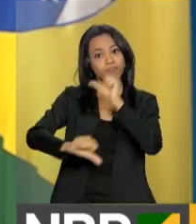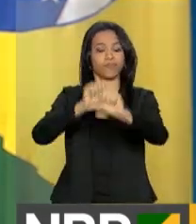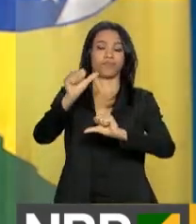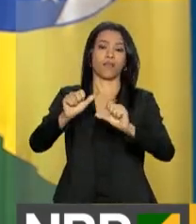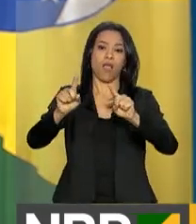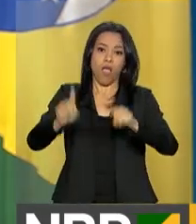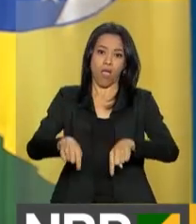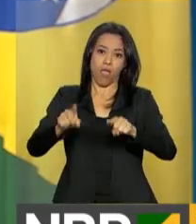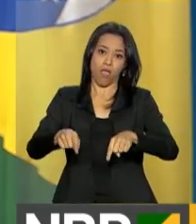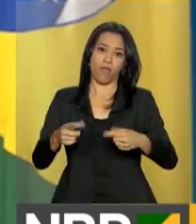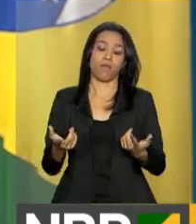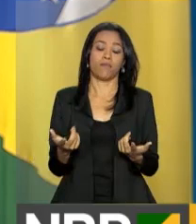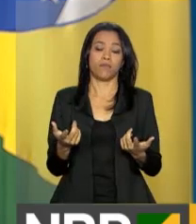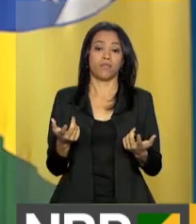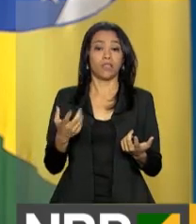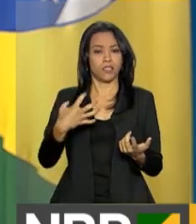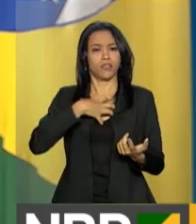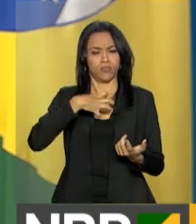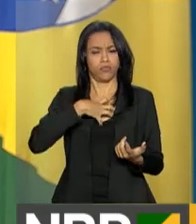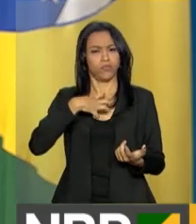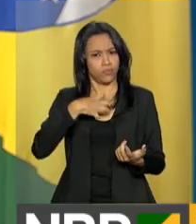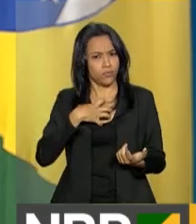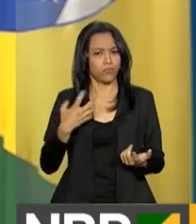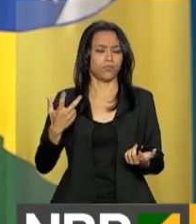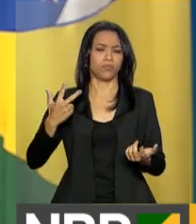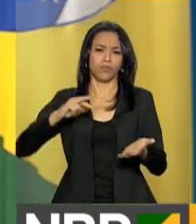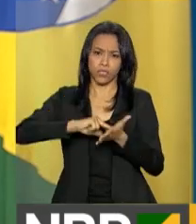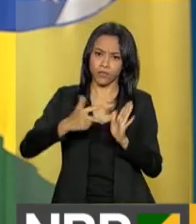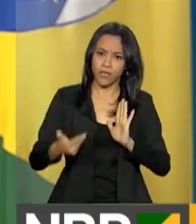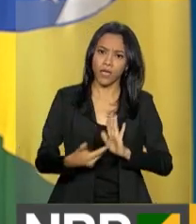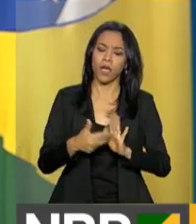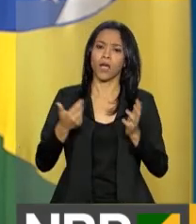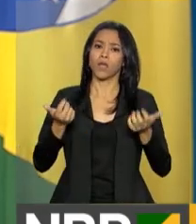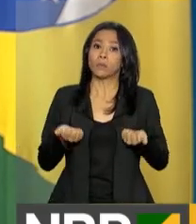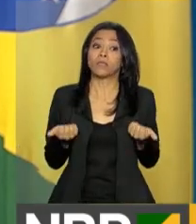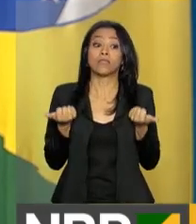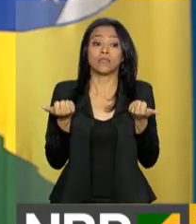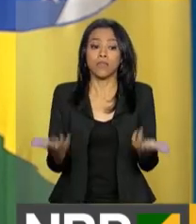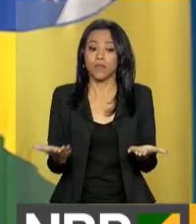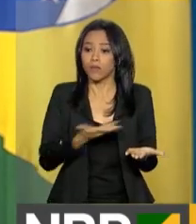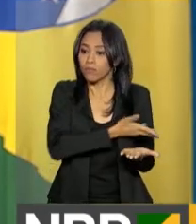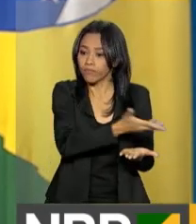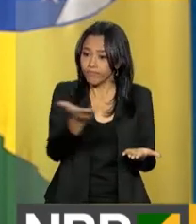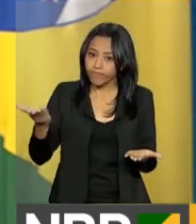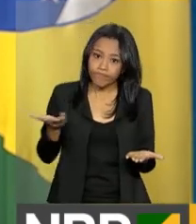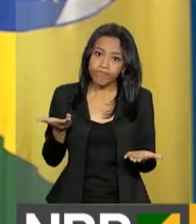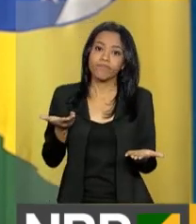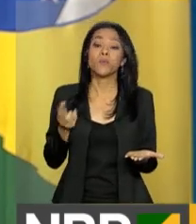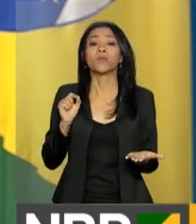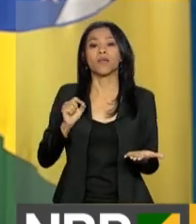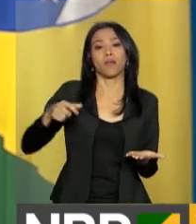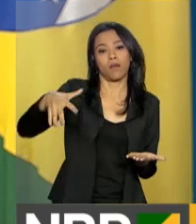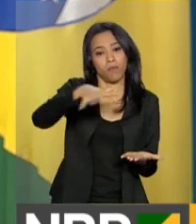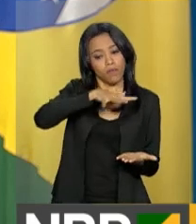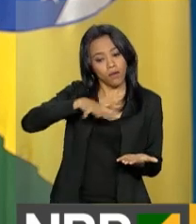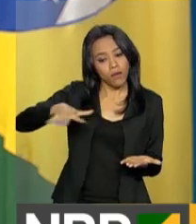ato que deu sentido de um significado ea substância a um setor